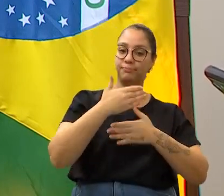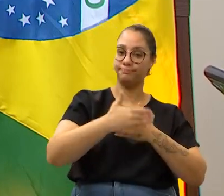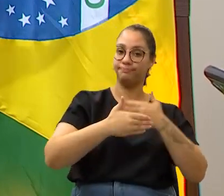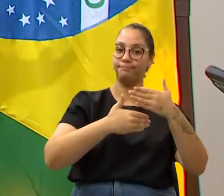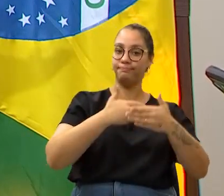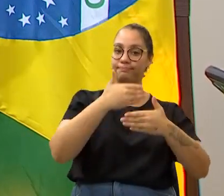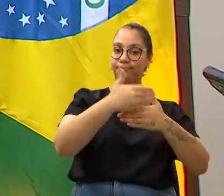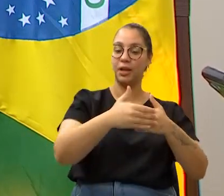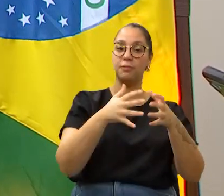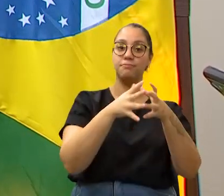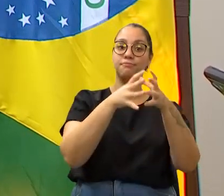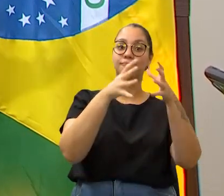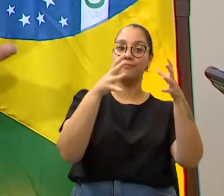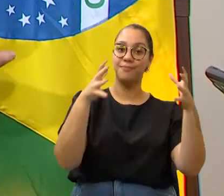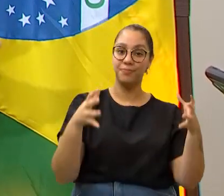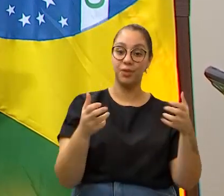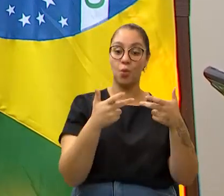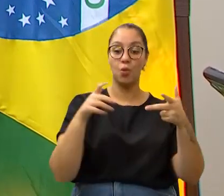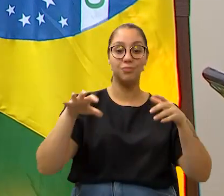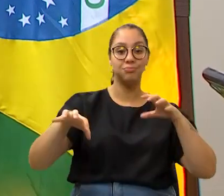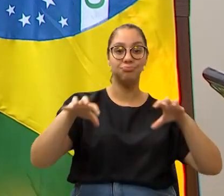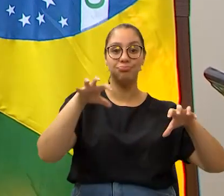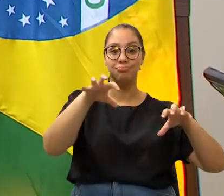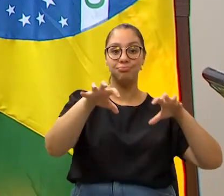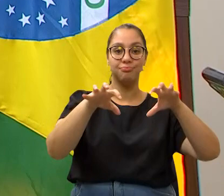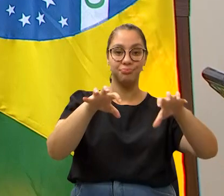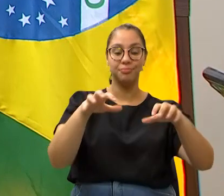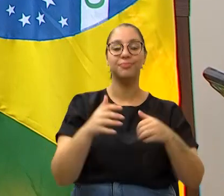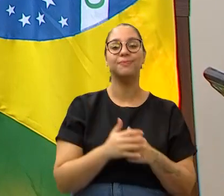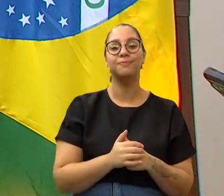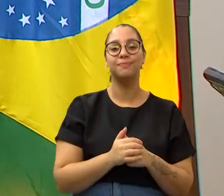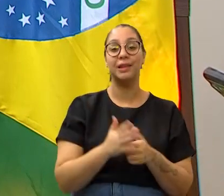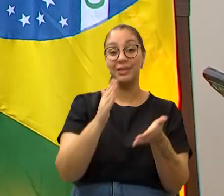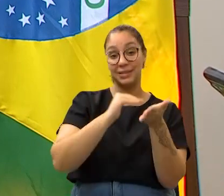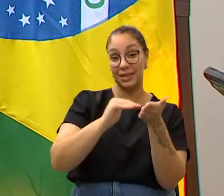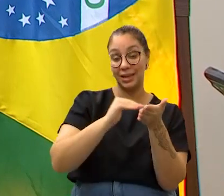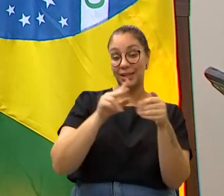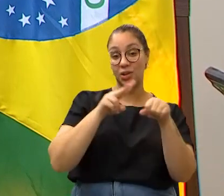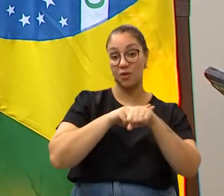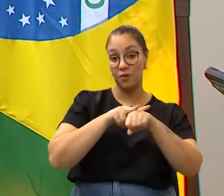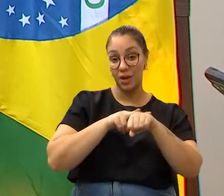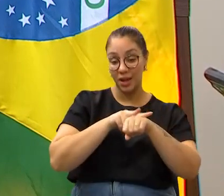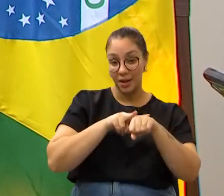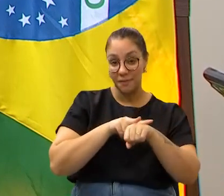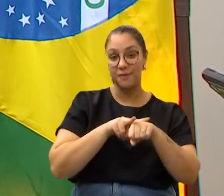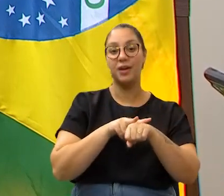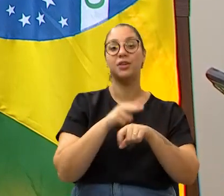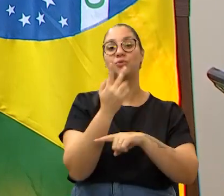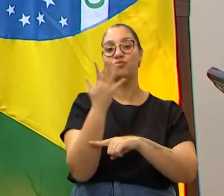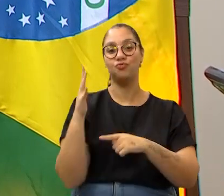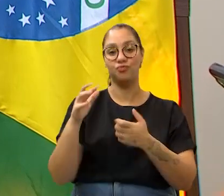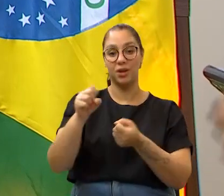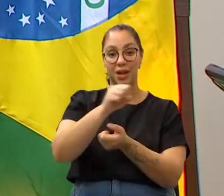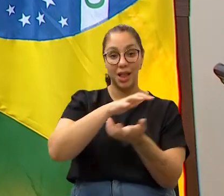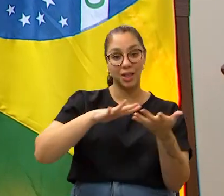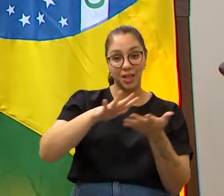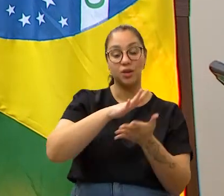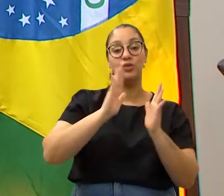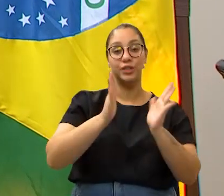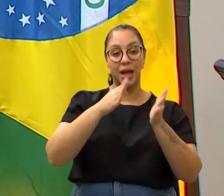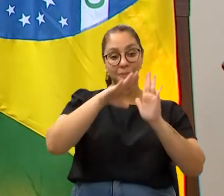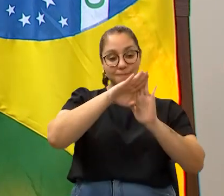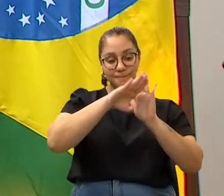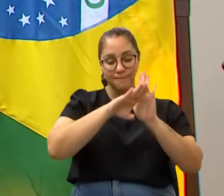sido ampliada, com ações descentralizadas. A Secretaria do Verde, Meio Ambiente e Desenvolvimento Sustentável, né, já fez uma